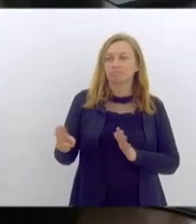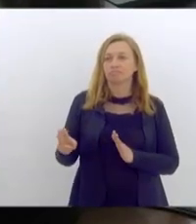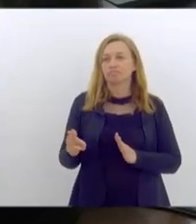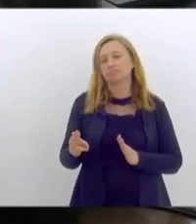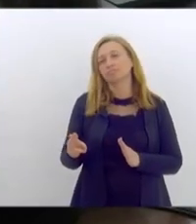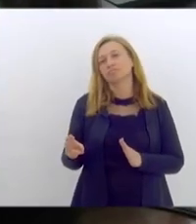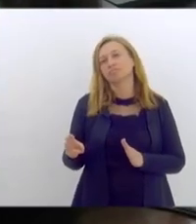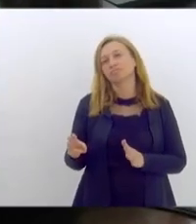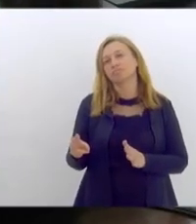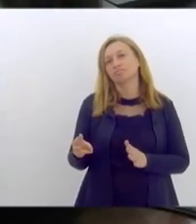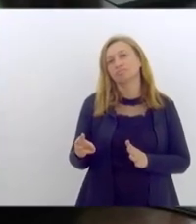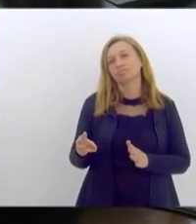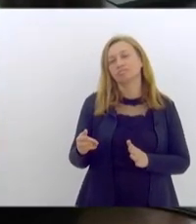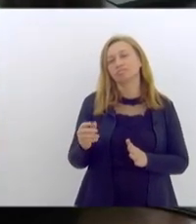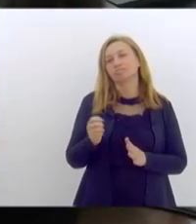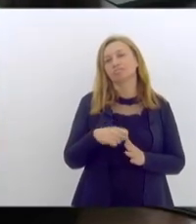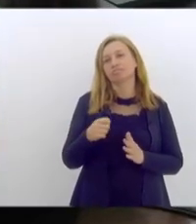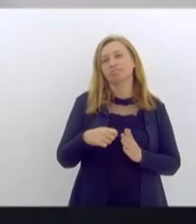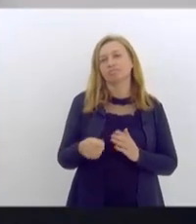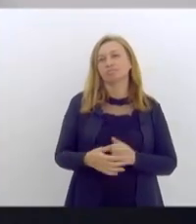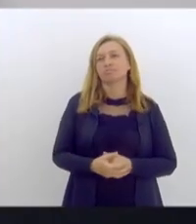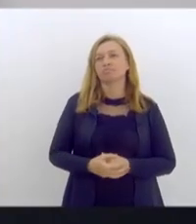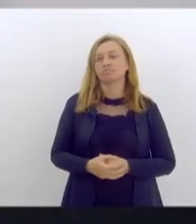bom vamos para nós